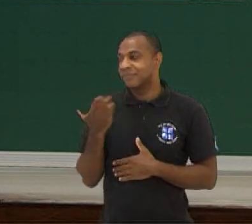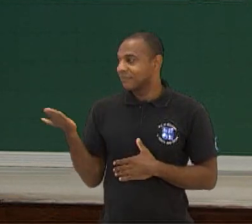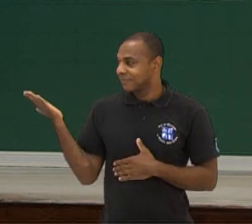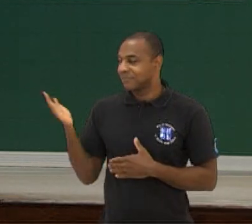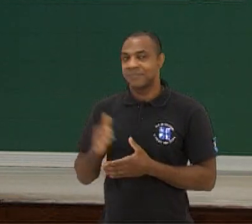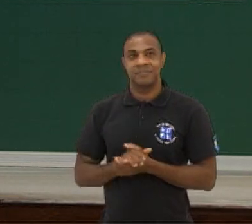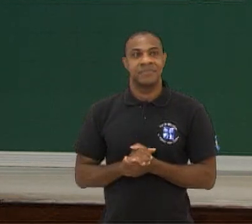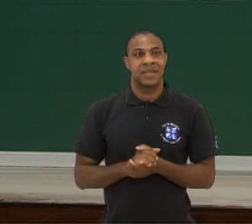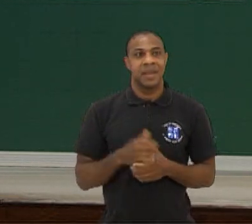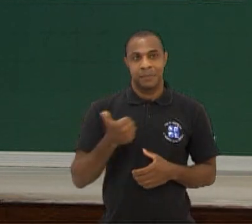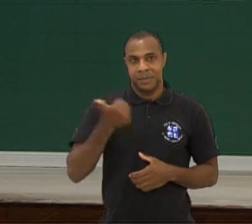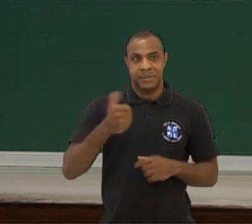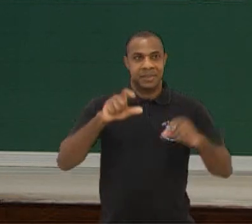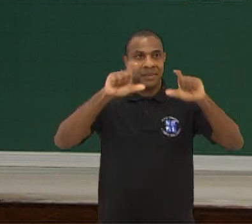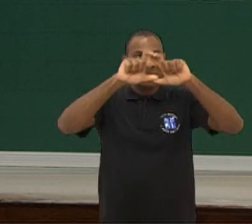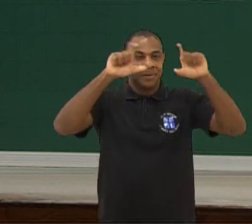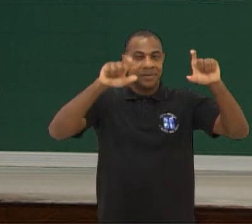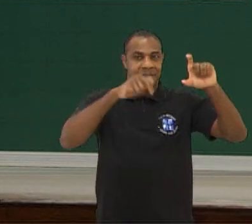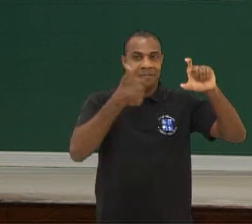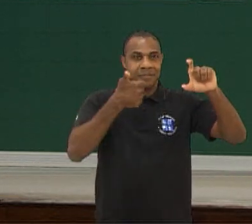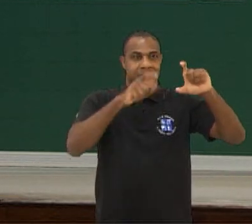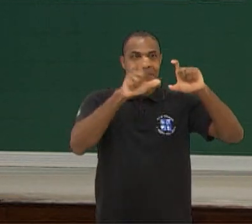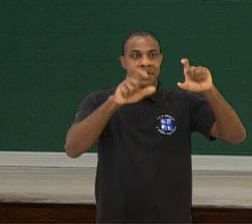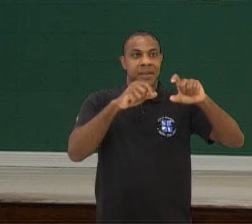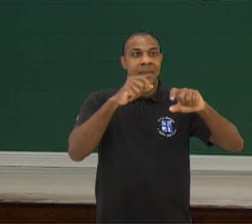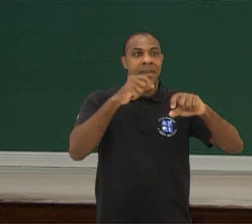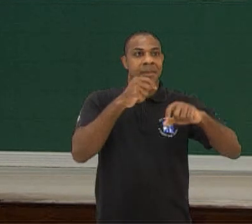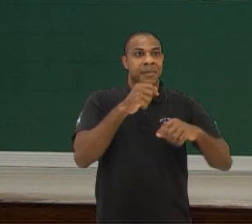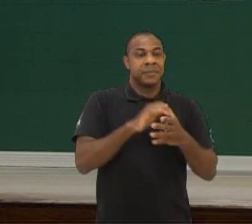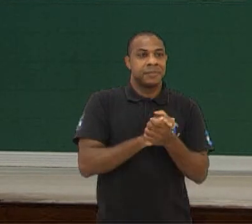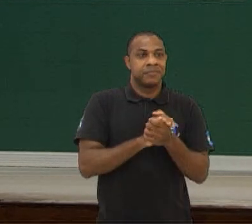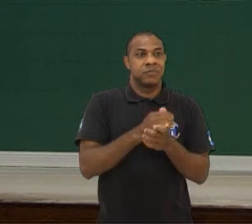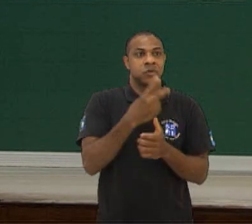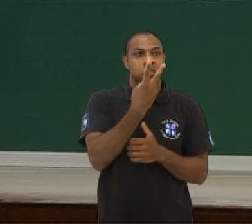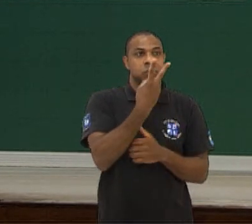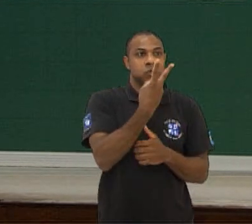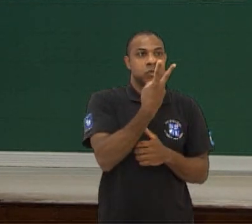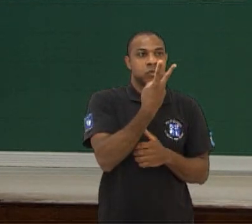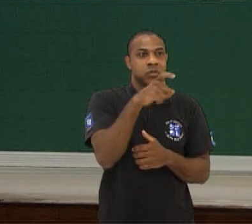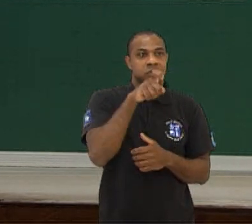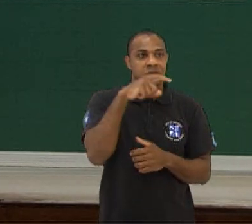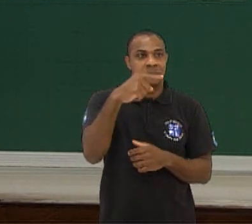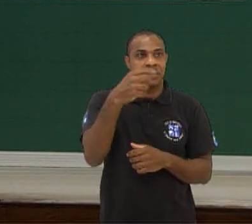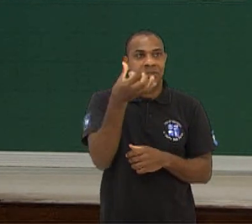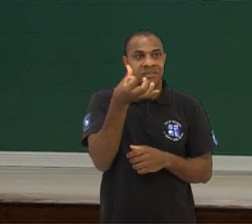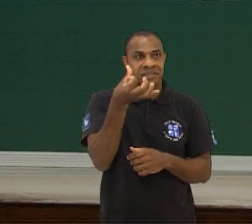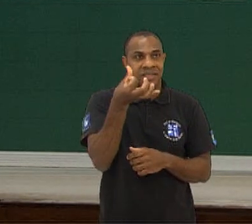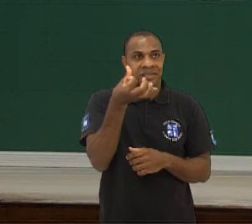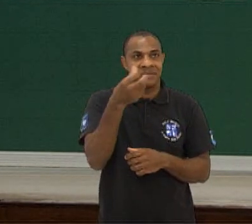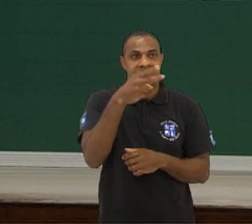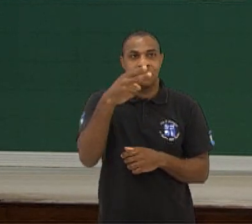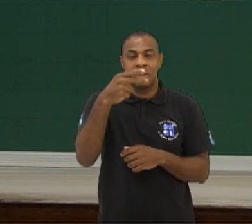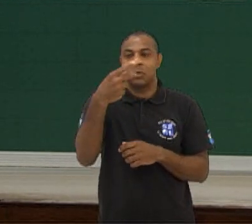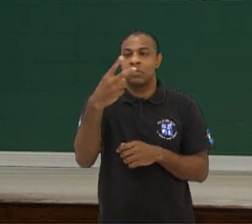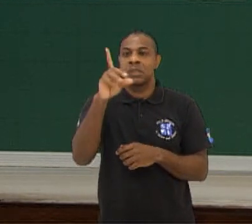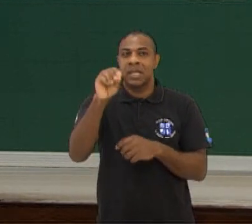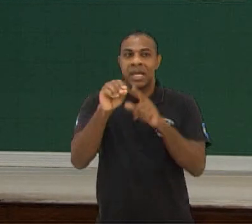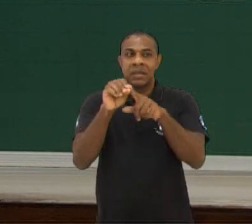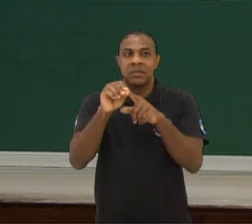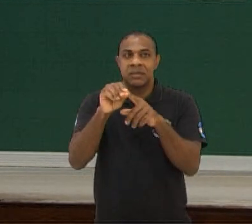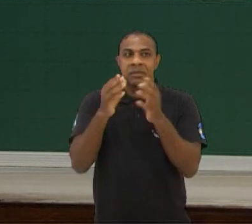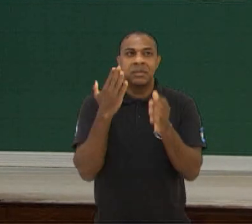Vamos resolver a primeira. Então, aqui, ó, menos 6. Tem que tirar o menos 6. Então, eu vou somar 6. Sempre a operação